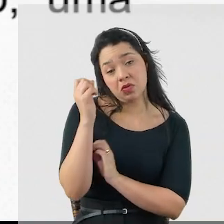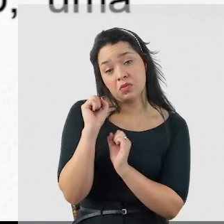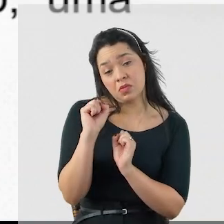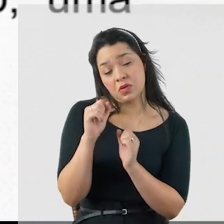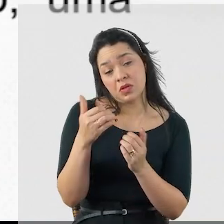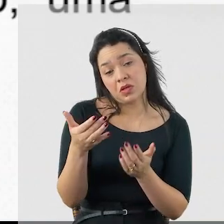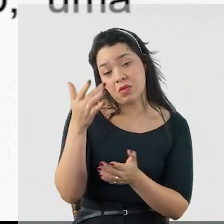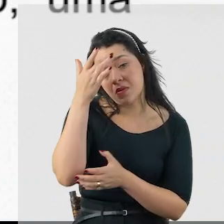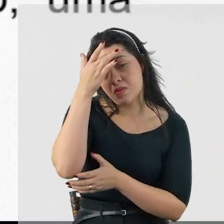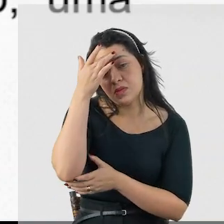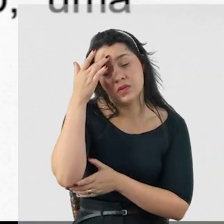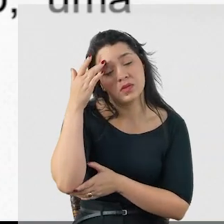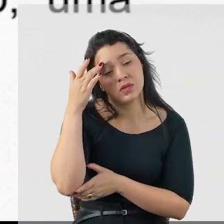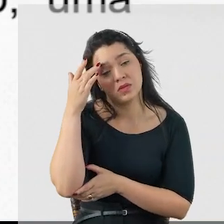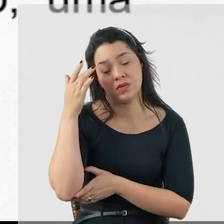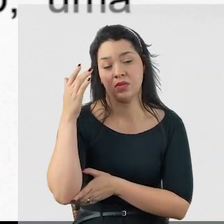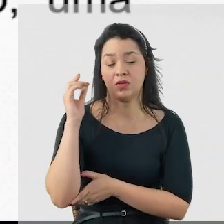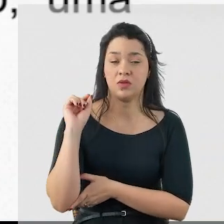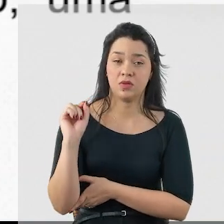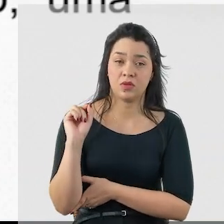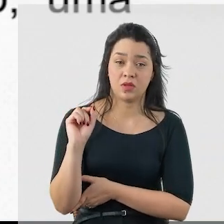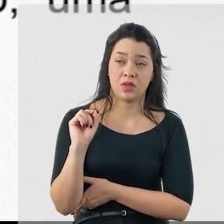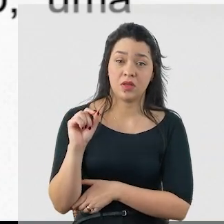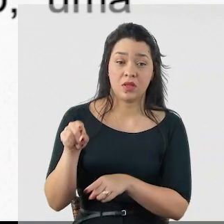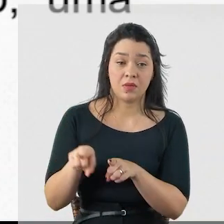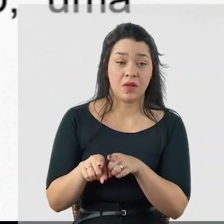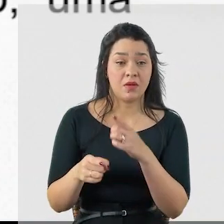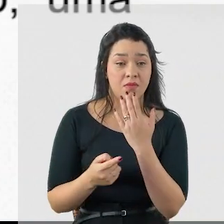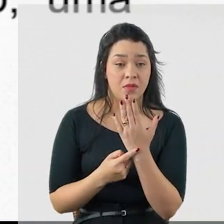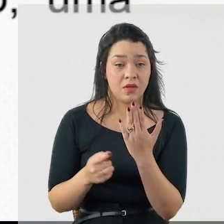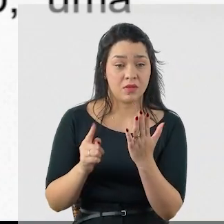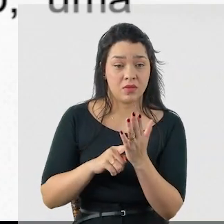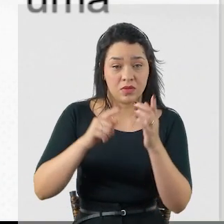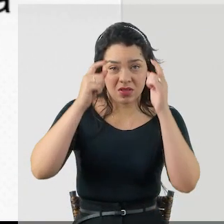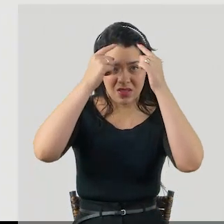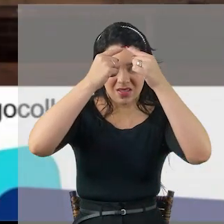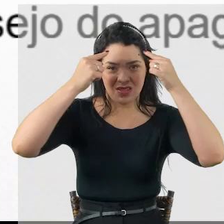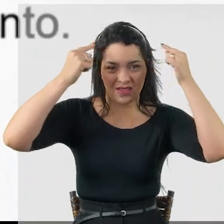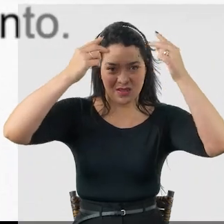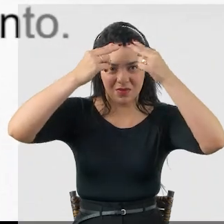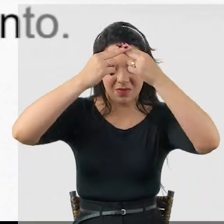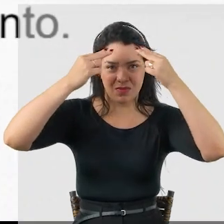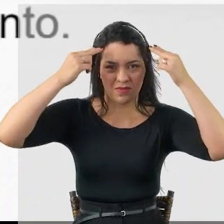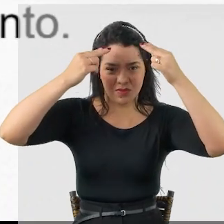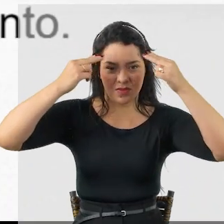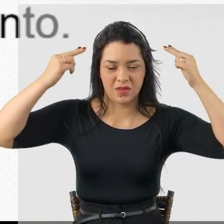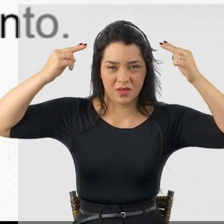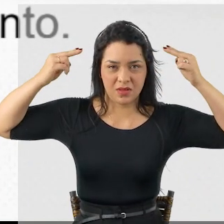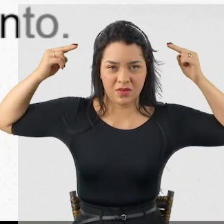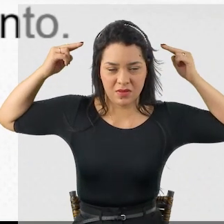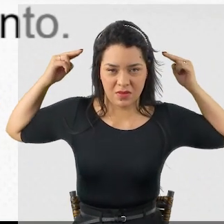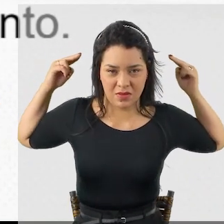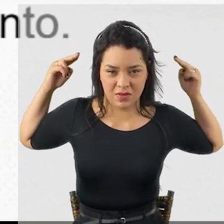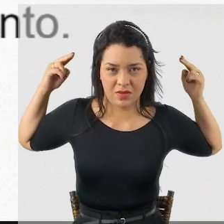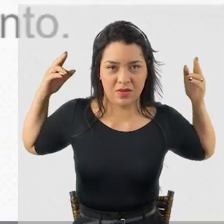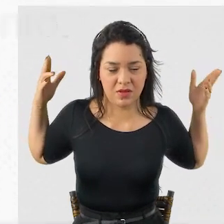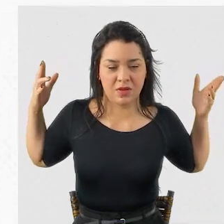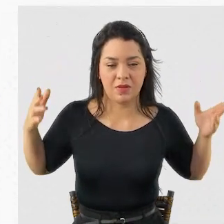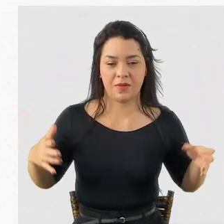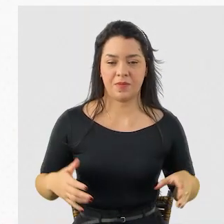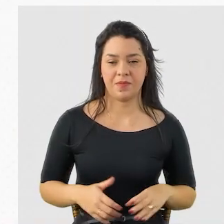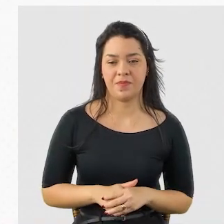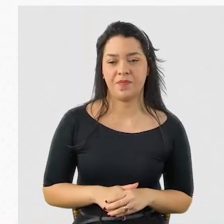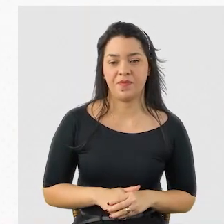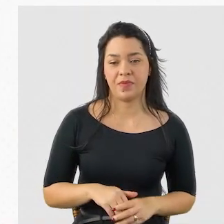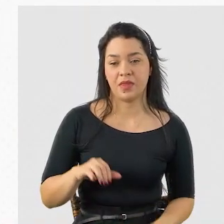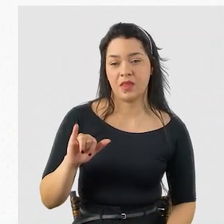que é uma pessoa da periferia. E a metáfora dos espinhos, né? Acho que fica bem claro para todo mundo. Iris